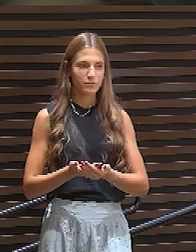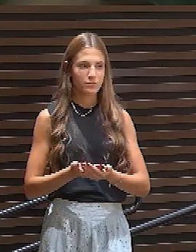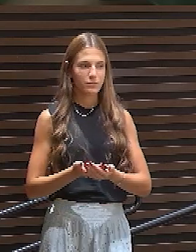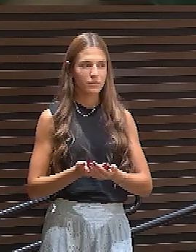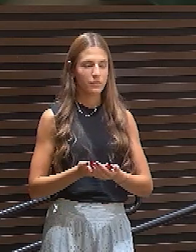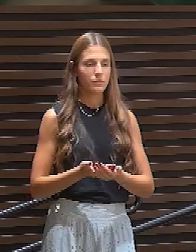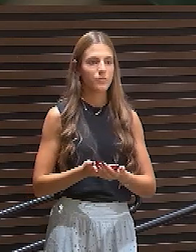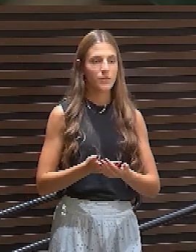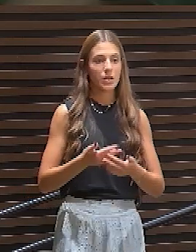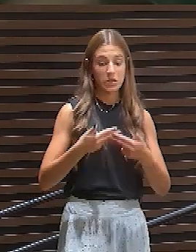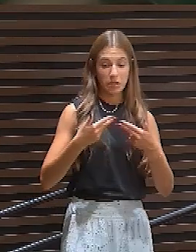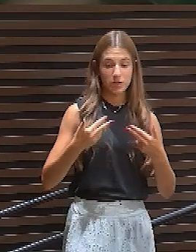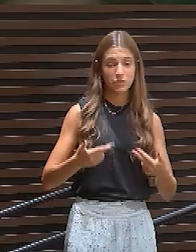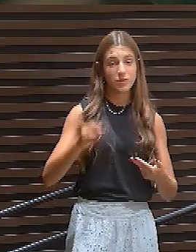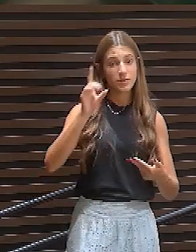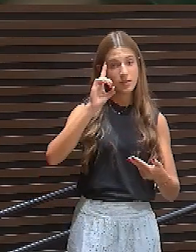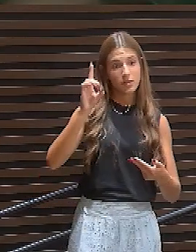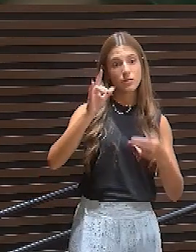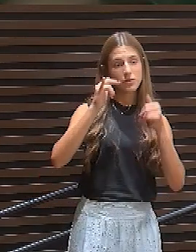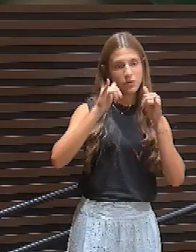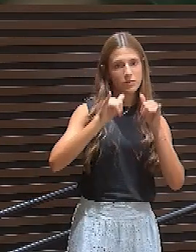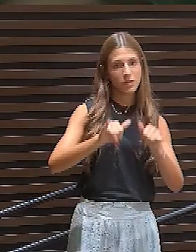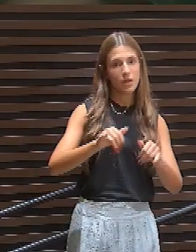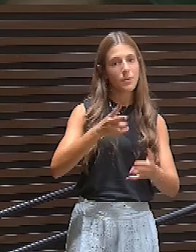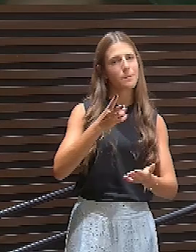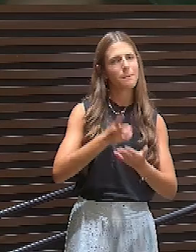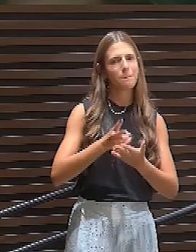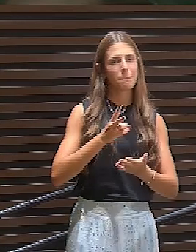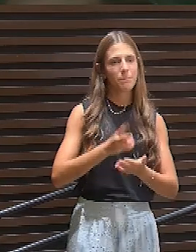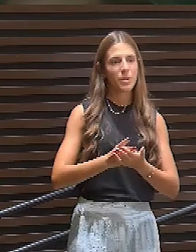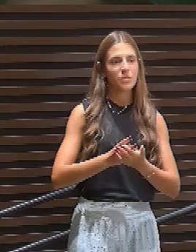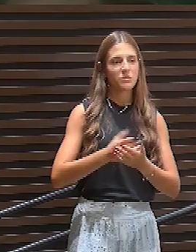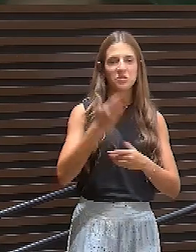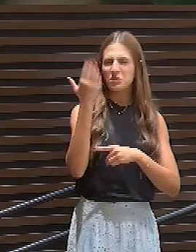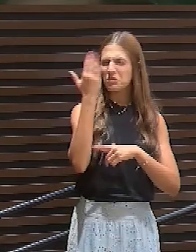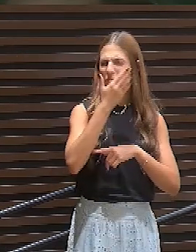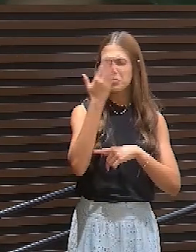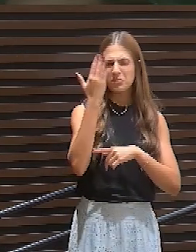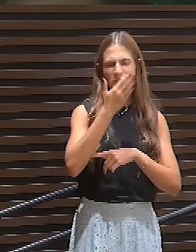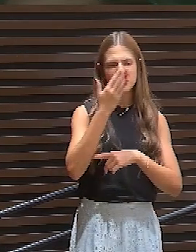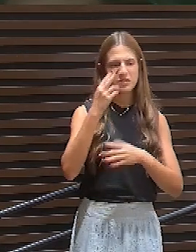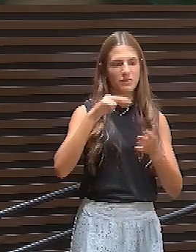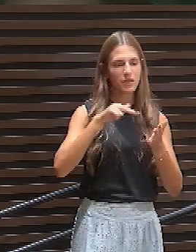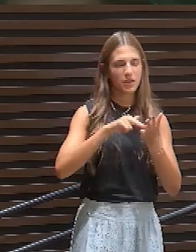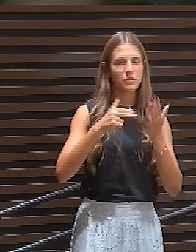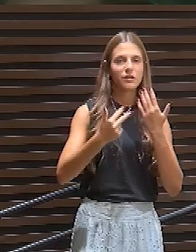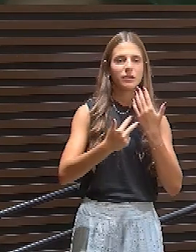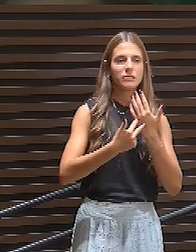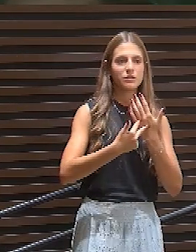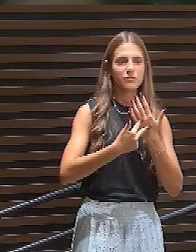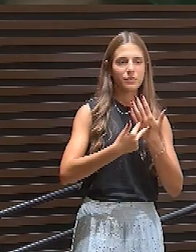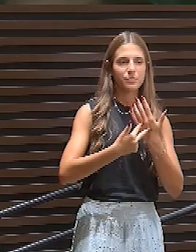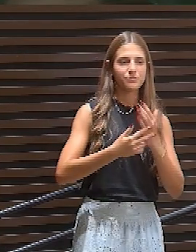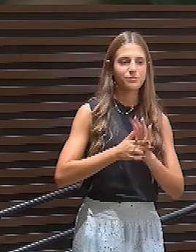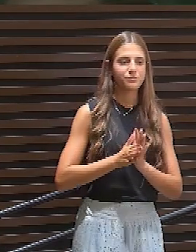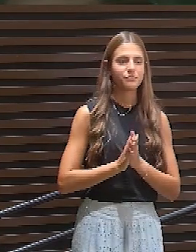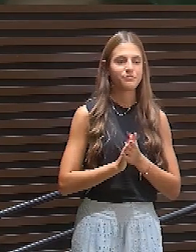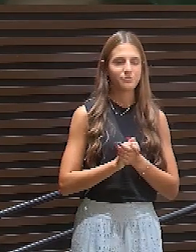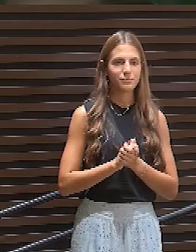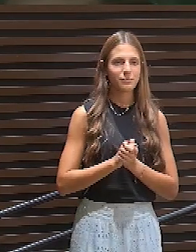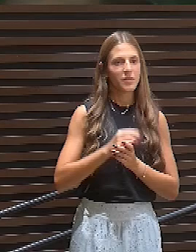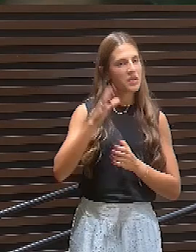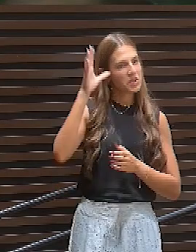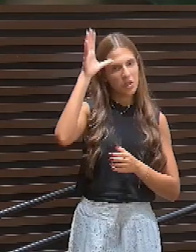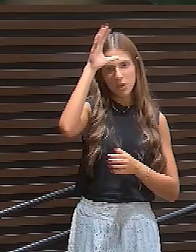no que Deus havia falado, mesmo que fosse invisível e incompreensível. Vamos voltar ao texto